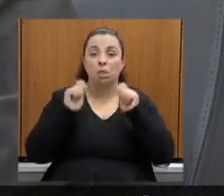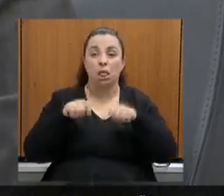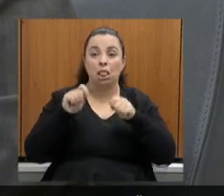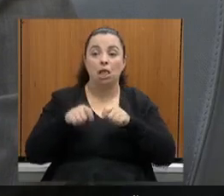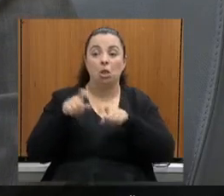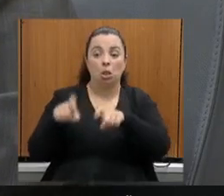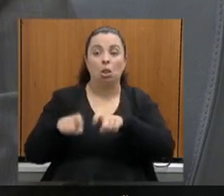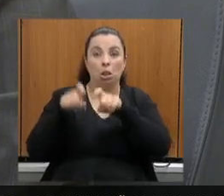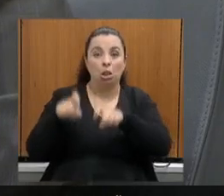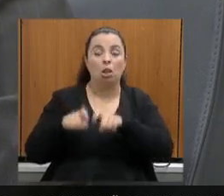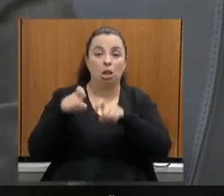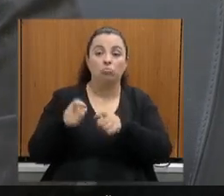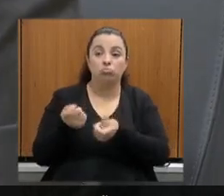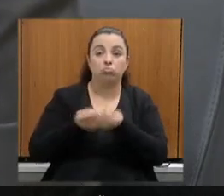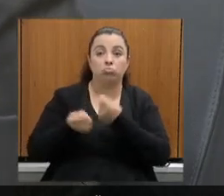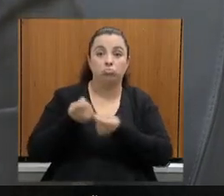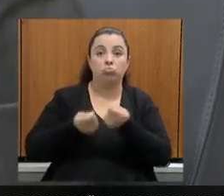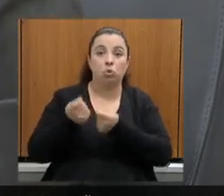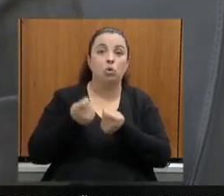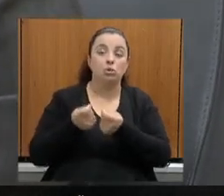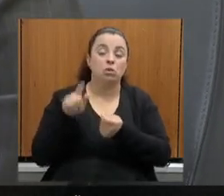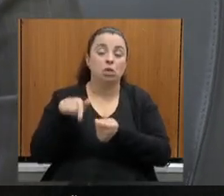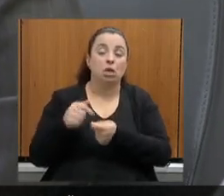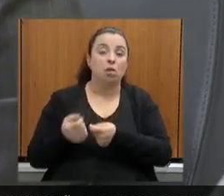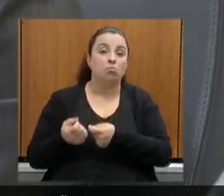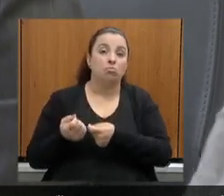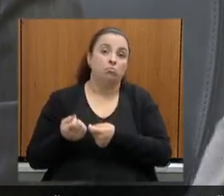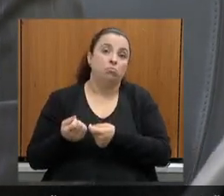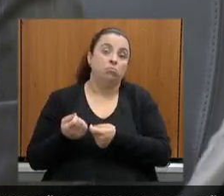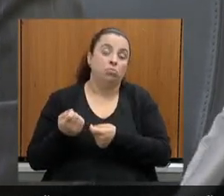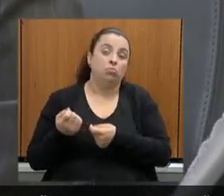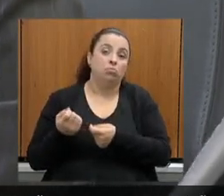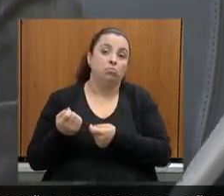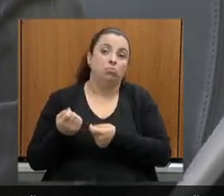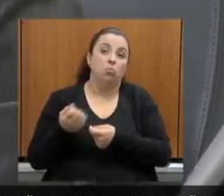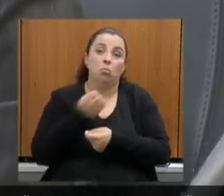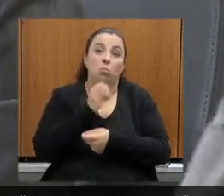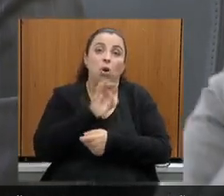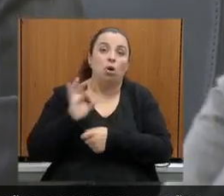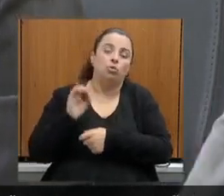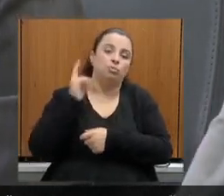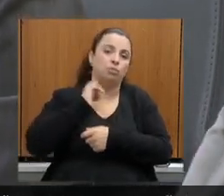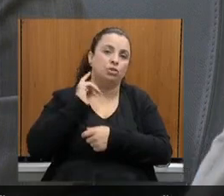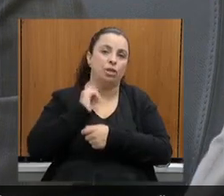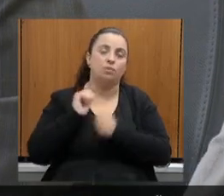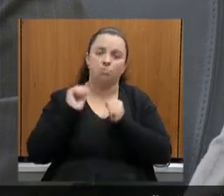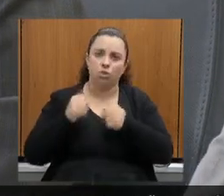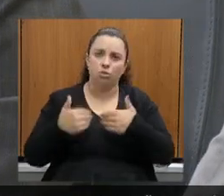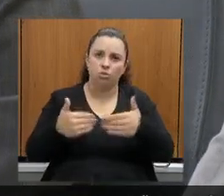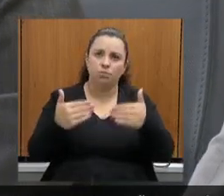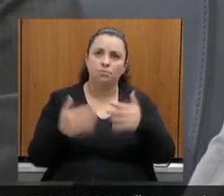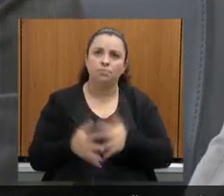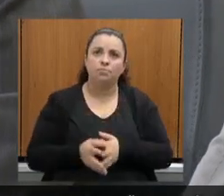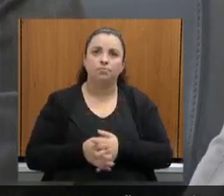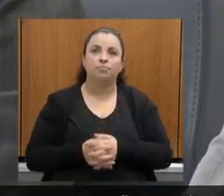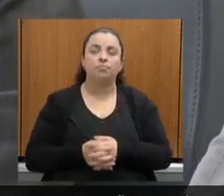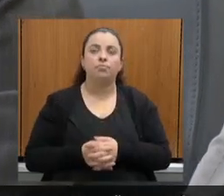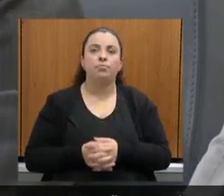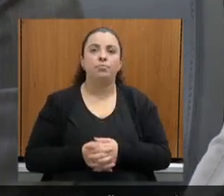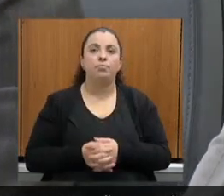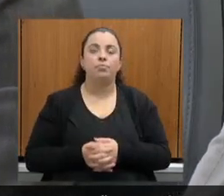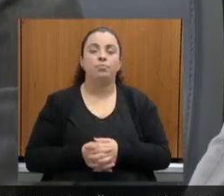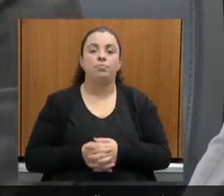que é um sucesso é em Minas nós podemos seguir i tá bom